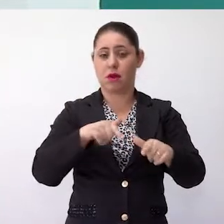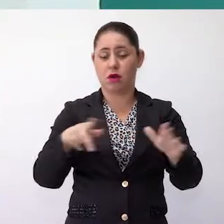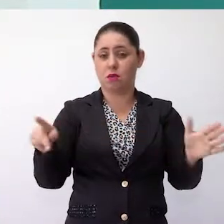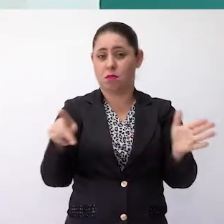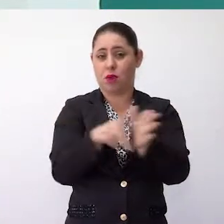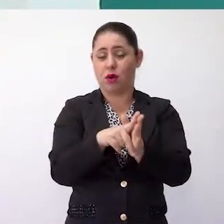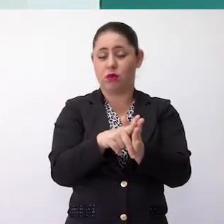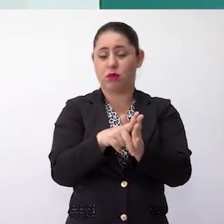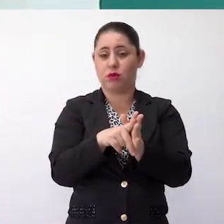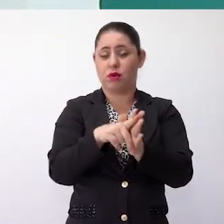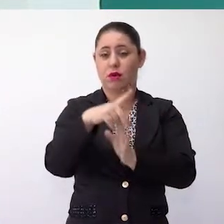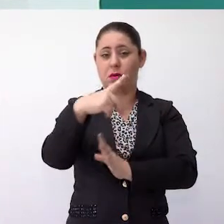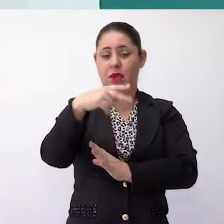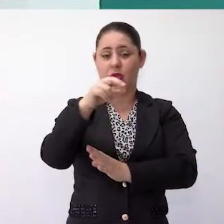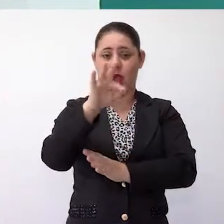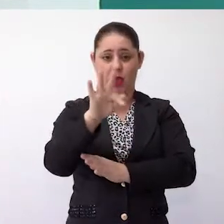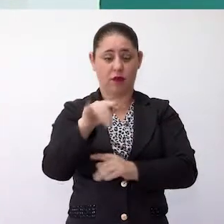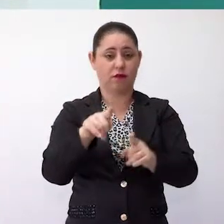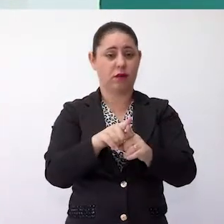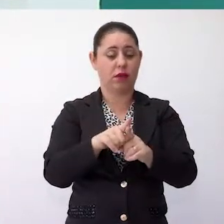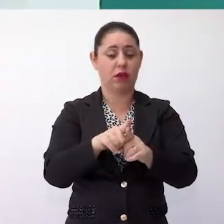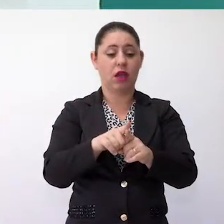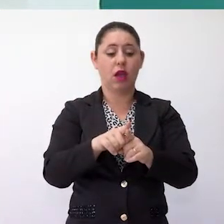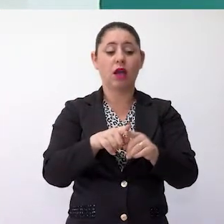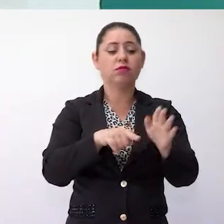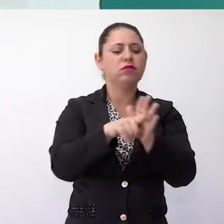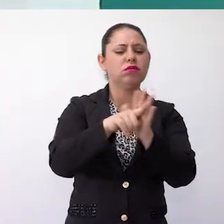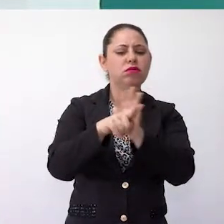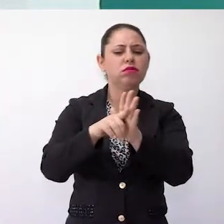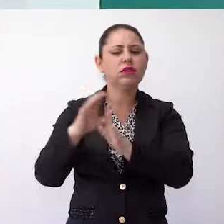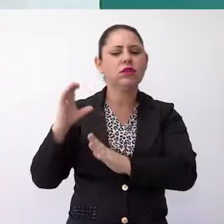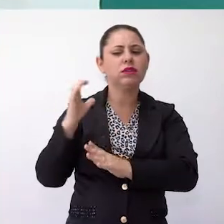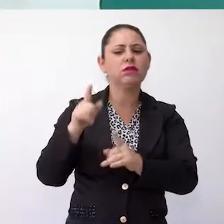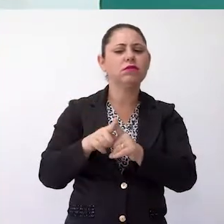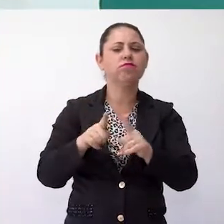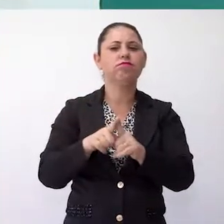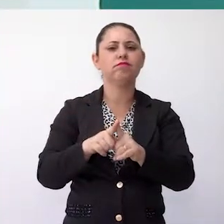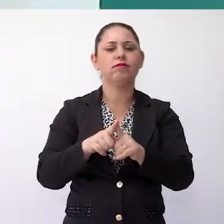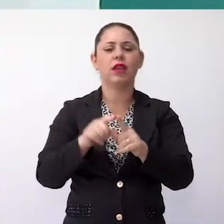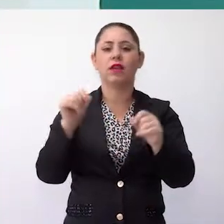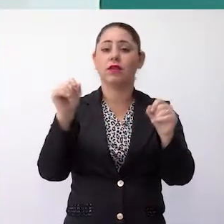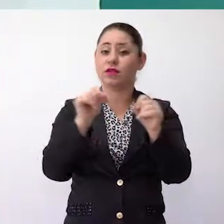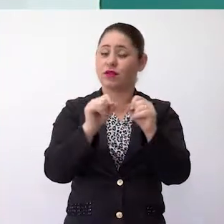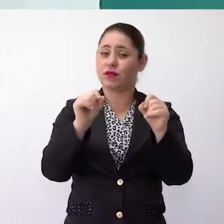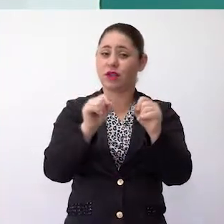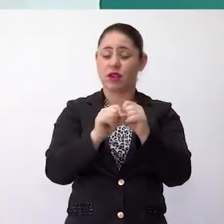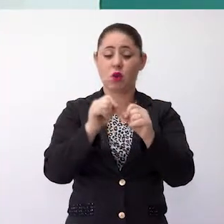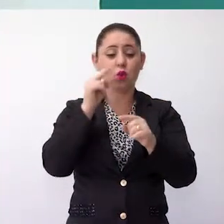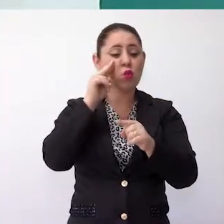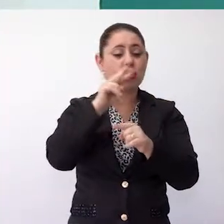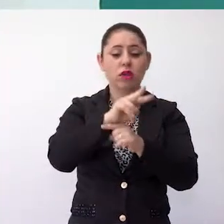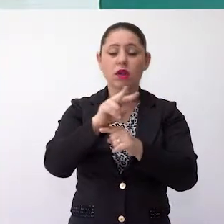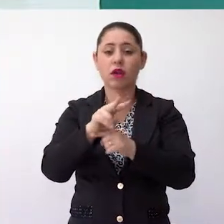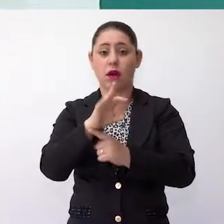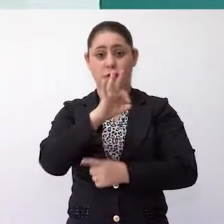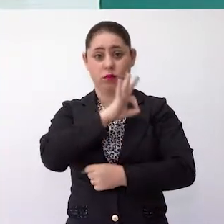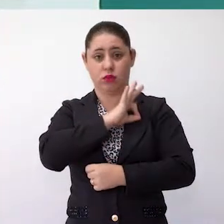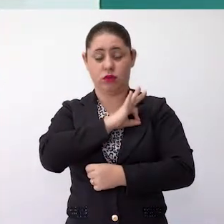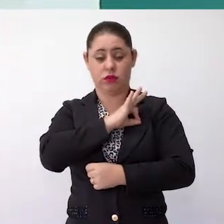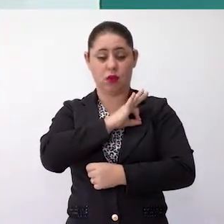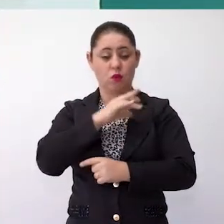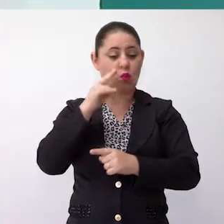rodoviário, mas também preventivamente na parte criminal. E aí é feita a realização o policial,